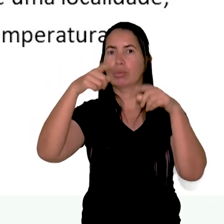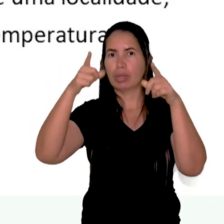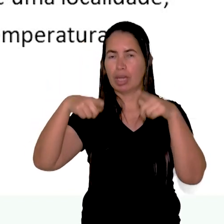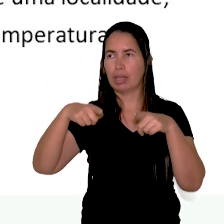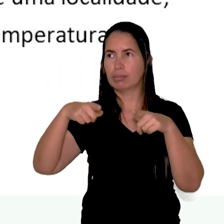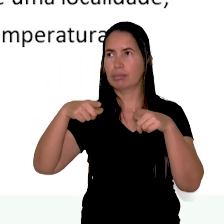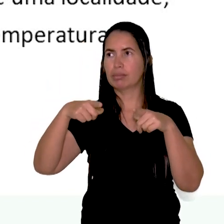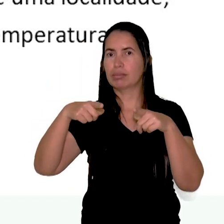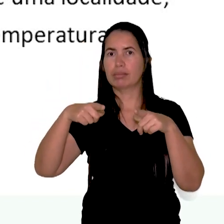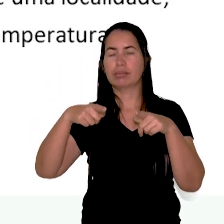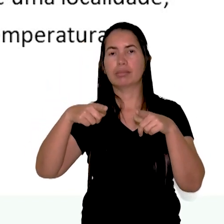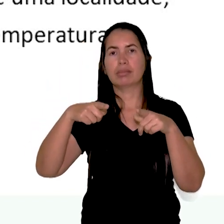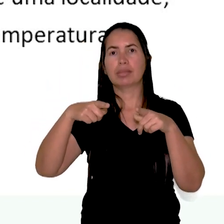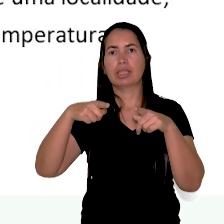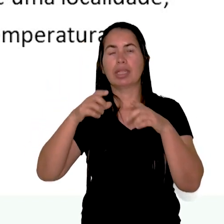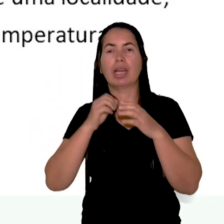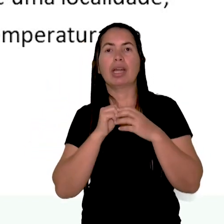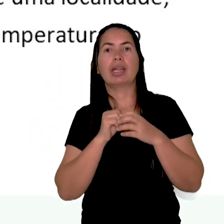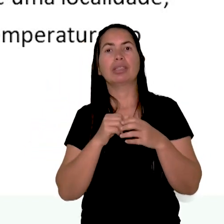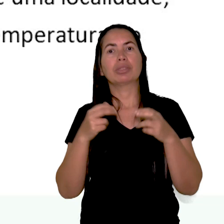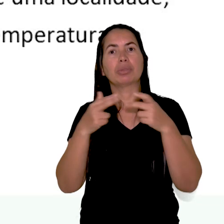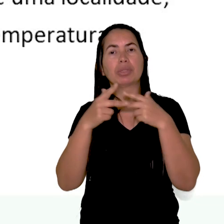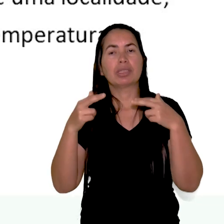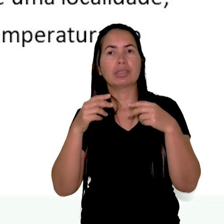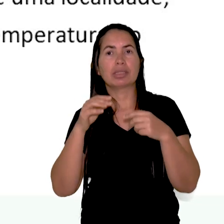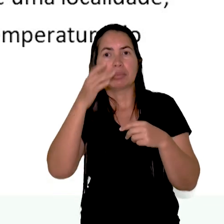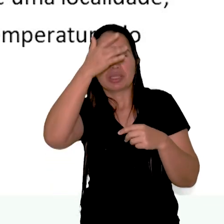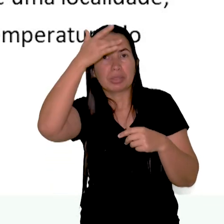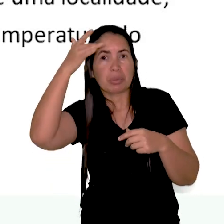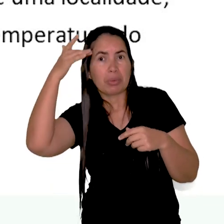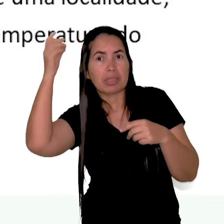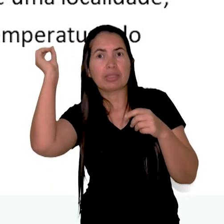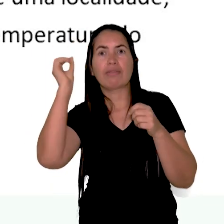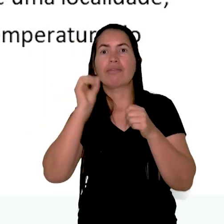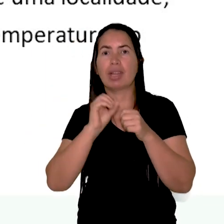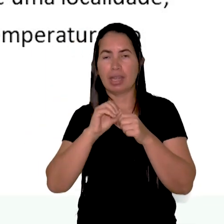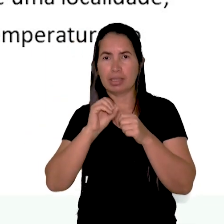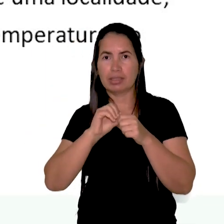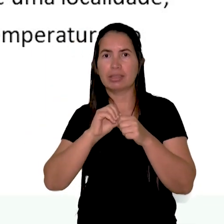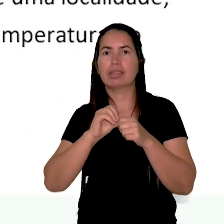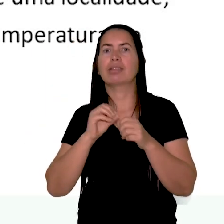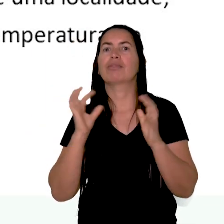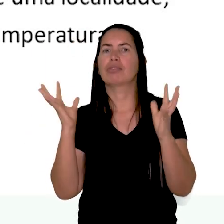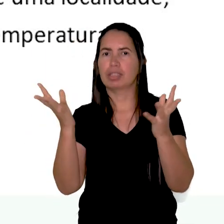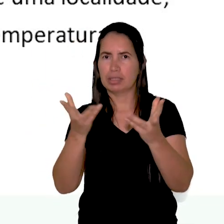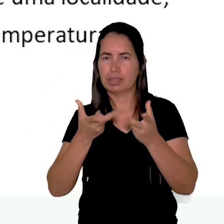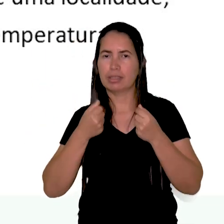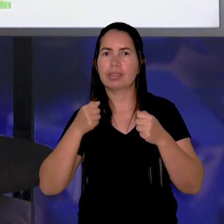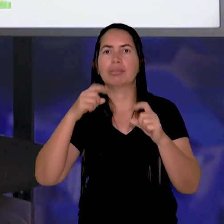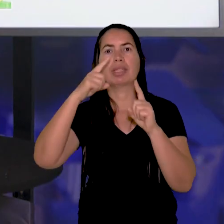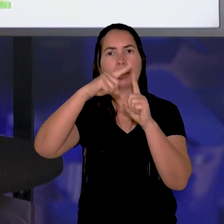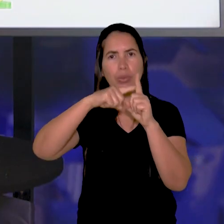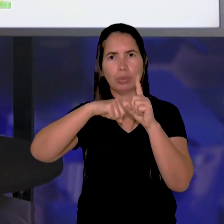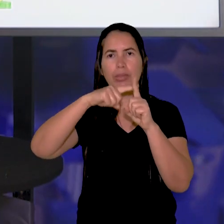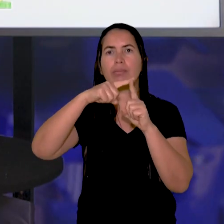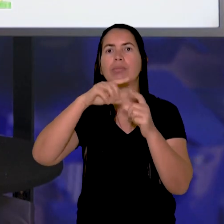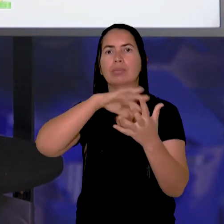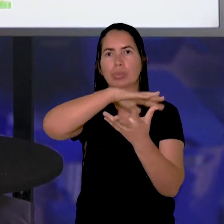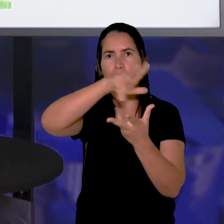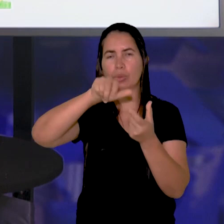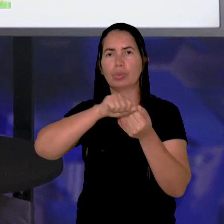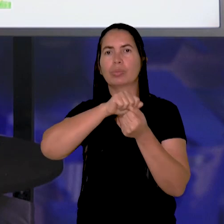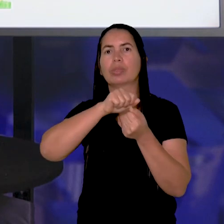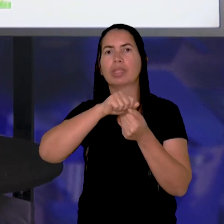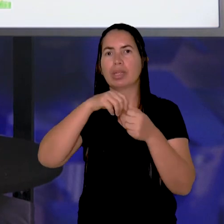local. As ações da humanidade podem influenciar na temperatura do planeta. Então,